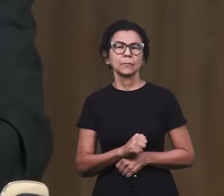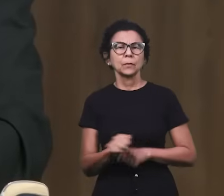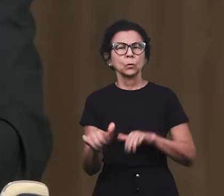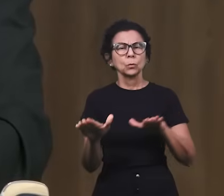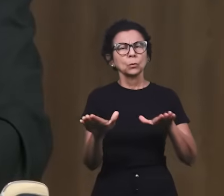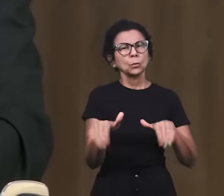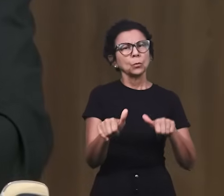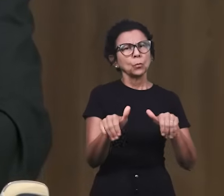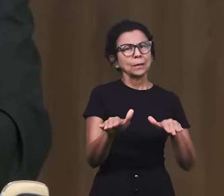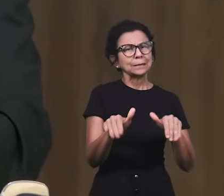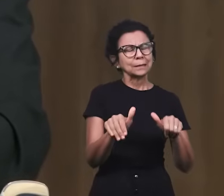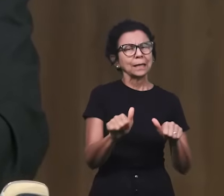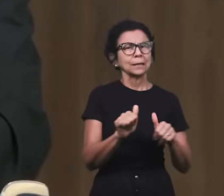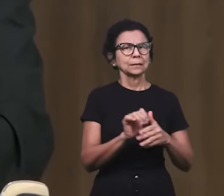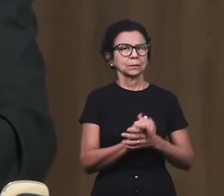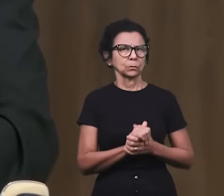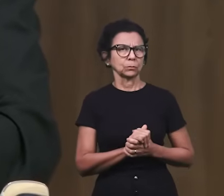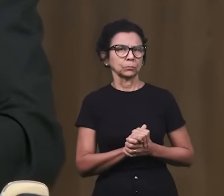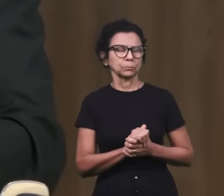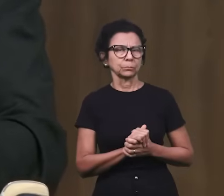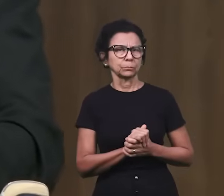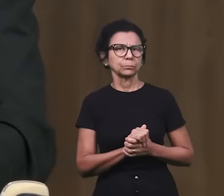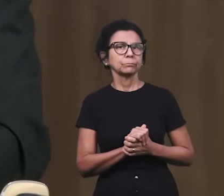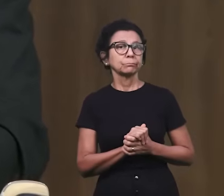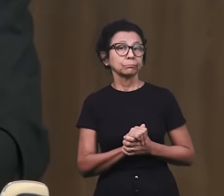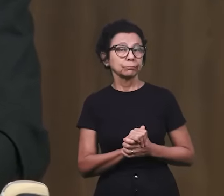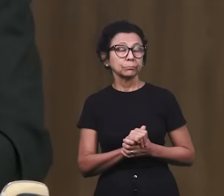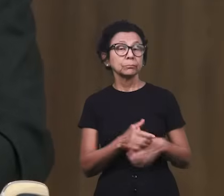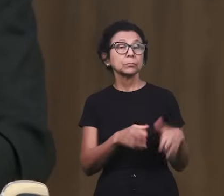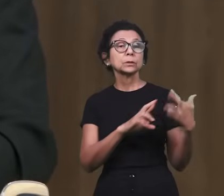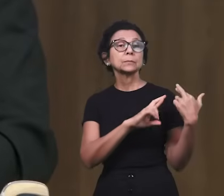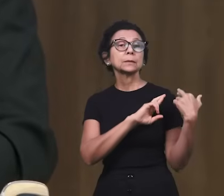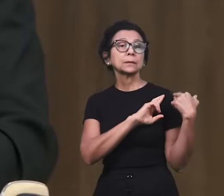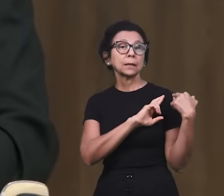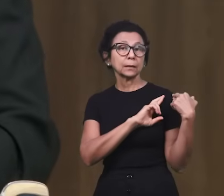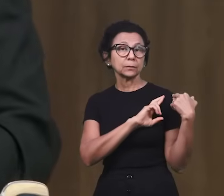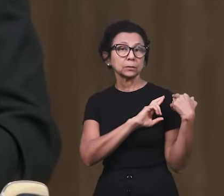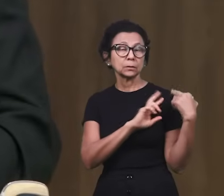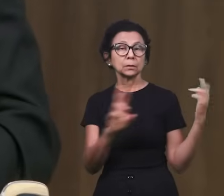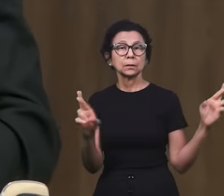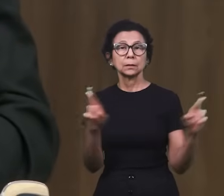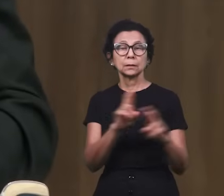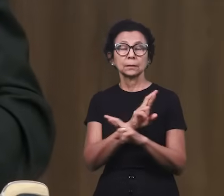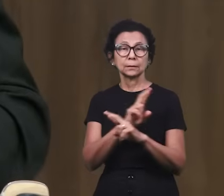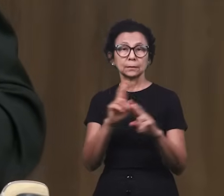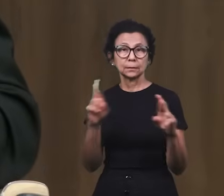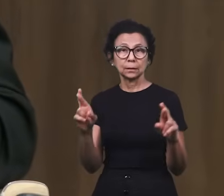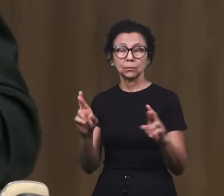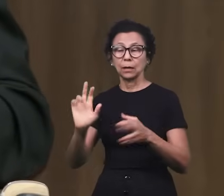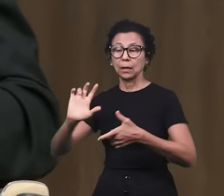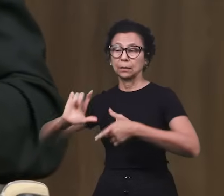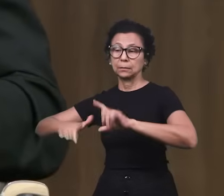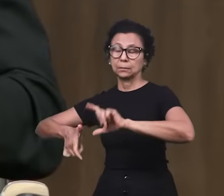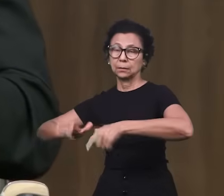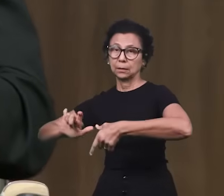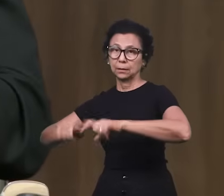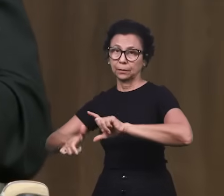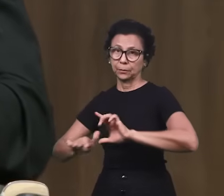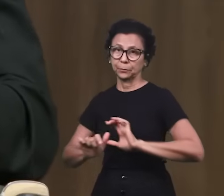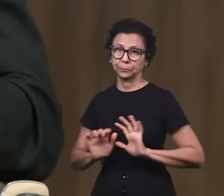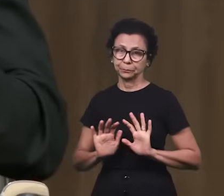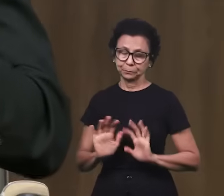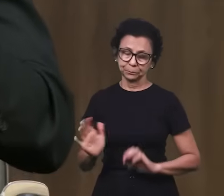de Dan, em relação às tribos de Israel. Então, a primeira explicação é: